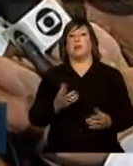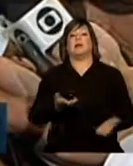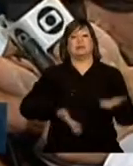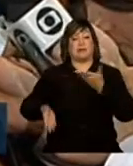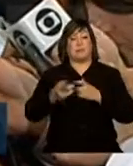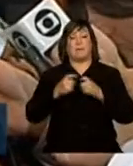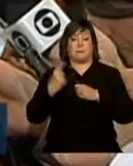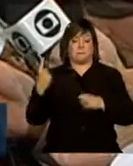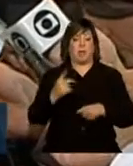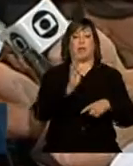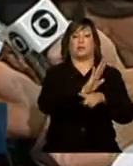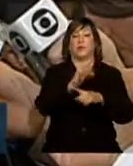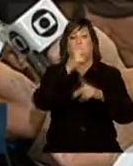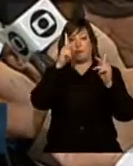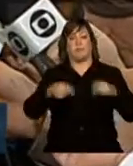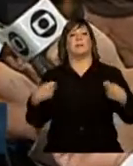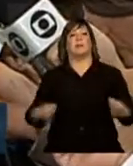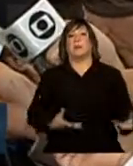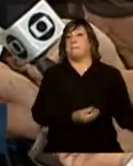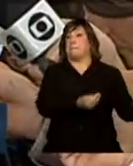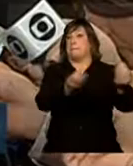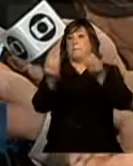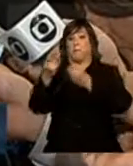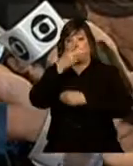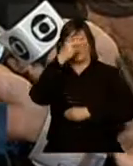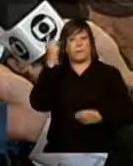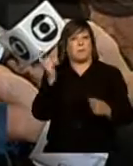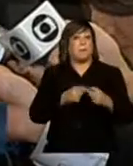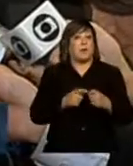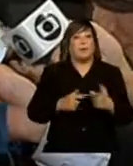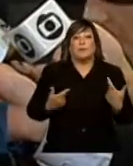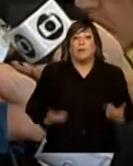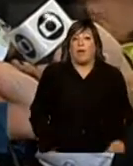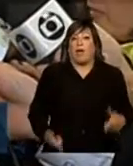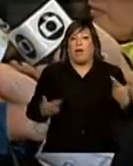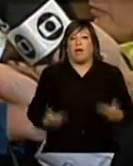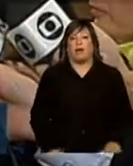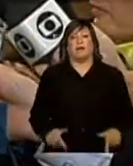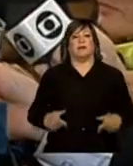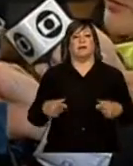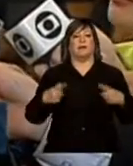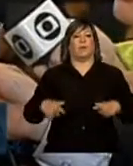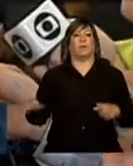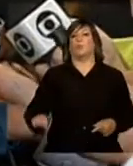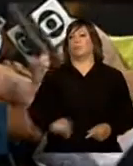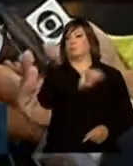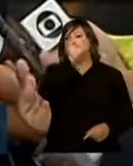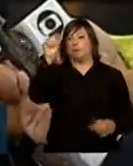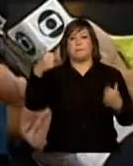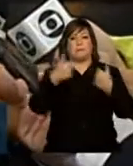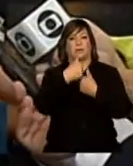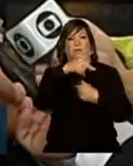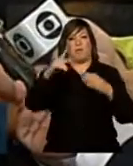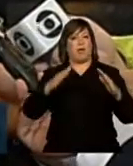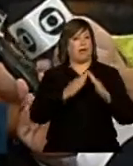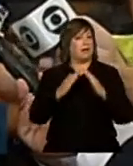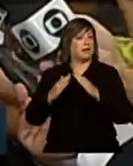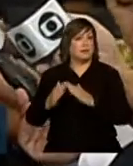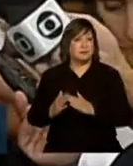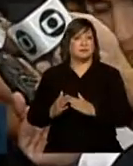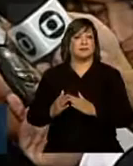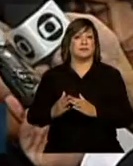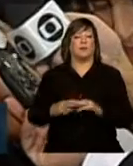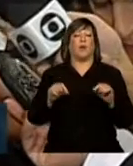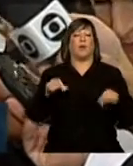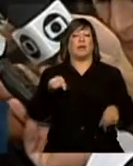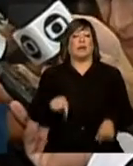à população. Nós temos milhões de brasileiros que não têm médicos nas suas unidades de saúde, nos seus bairros, nos seus municípios. O